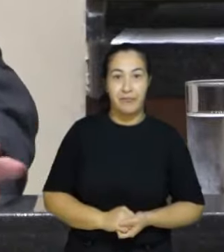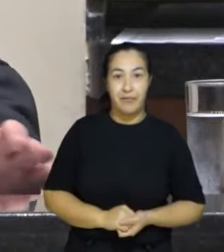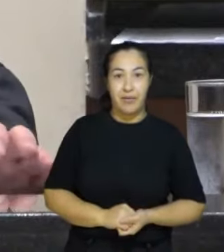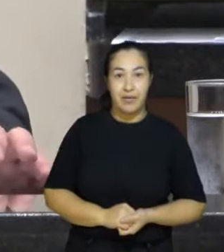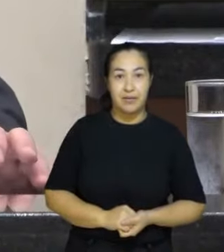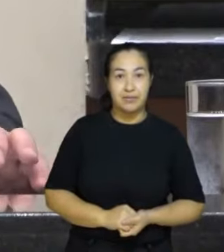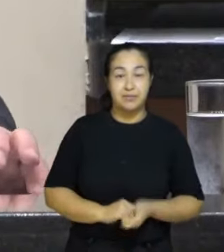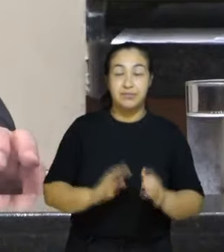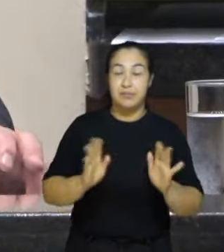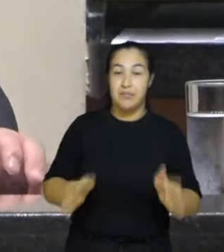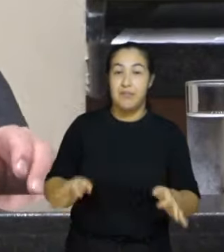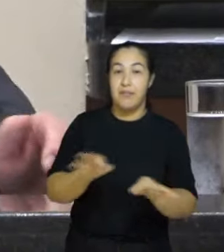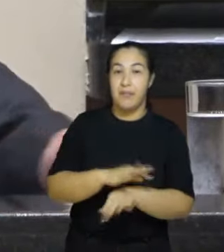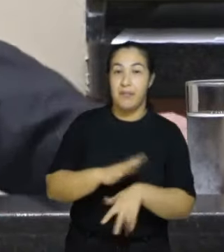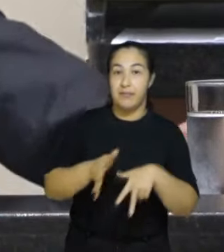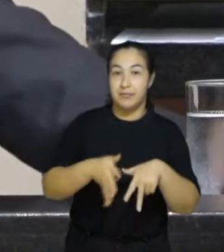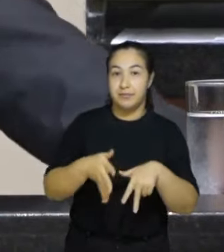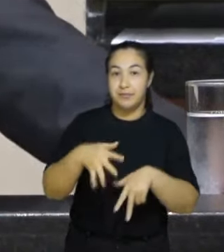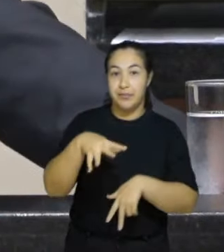Feita a manifestação,